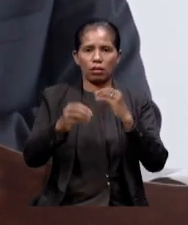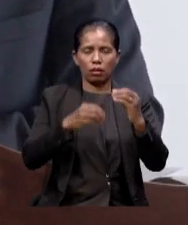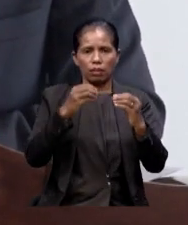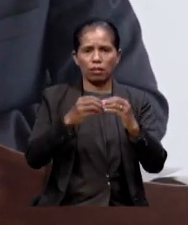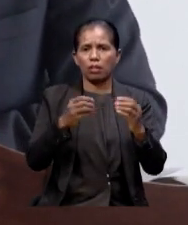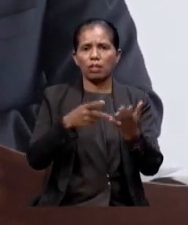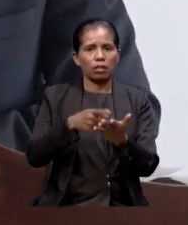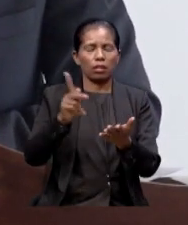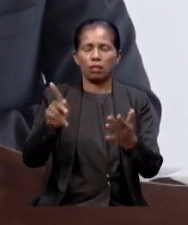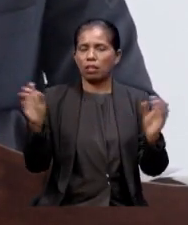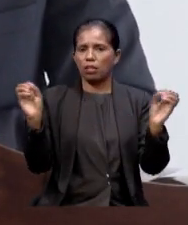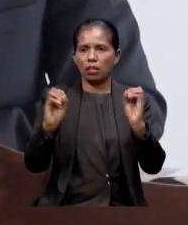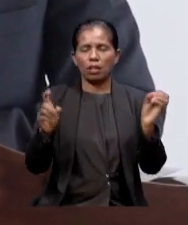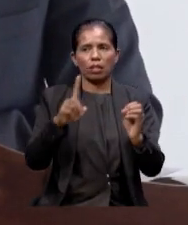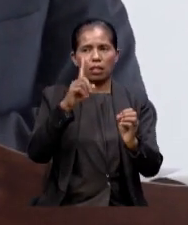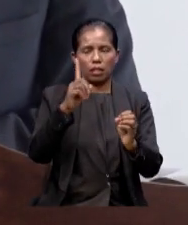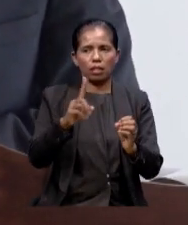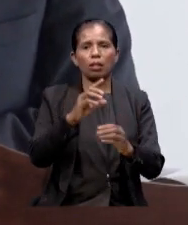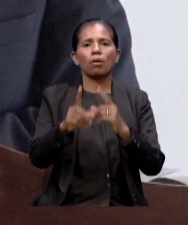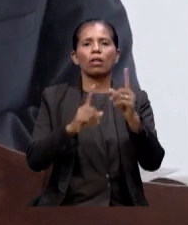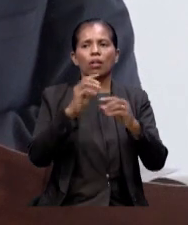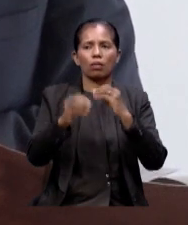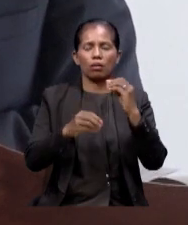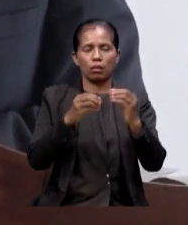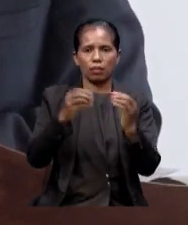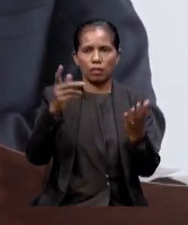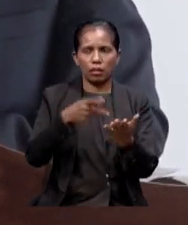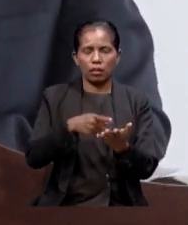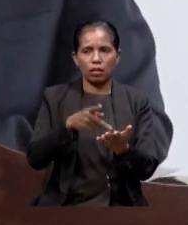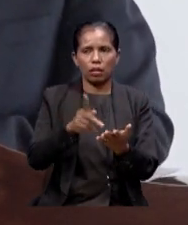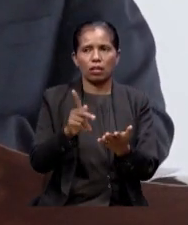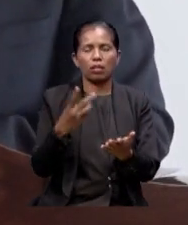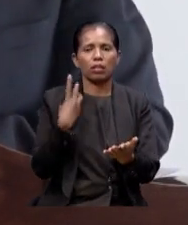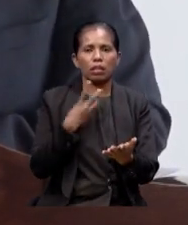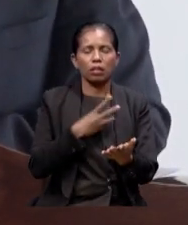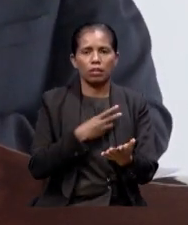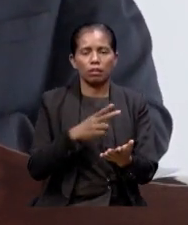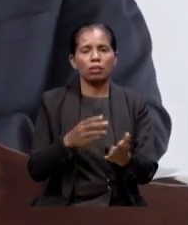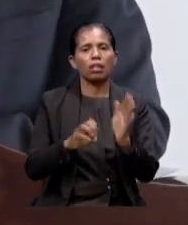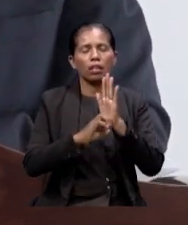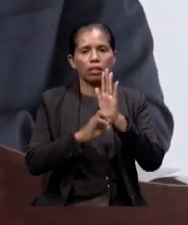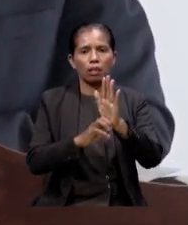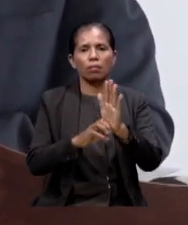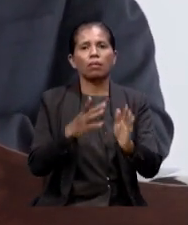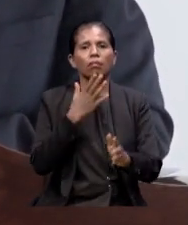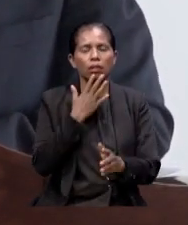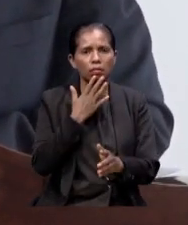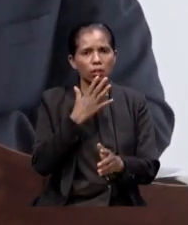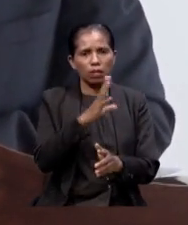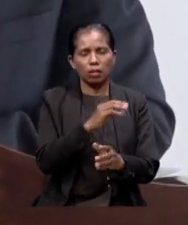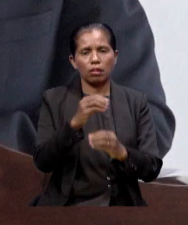ia ida que questiona kona ba impostos ne be ita se aplica ba, por exemplo, mas midar, kona